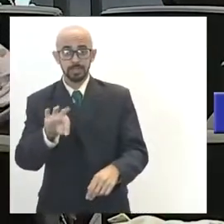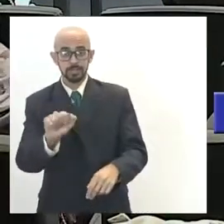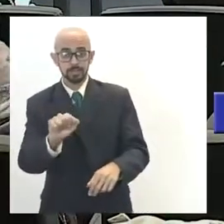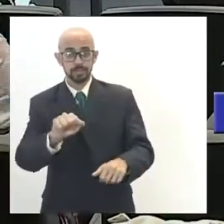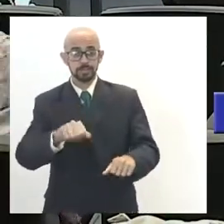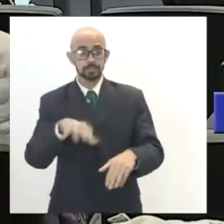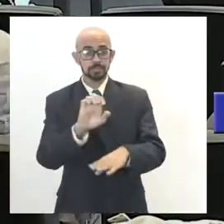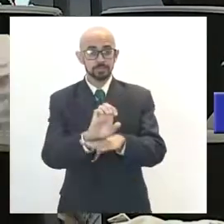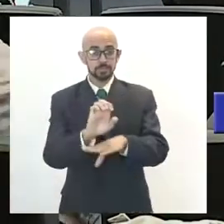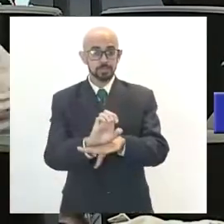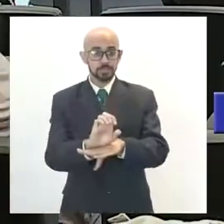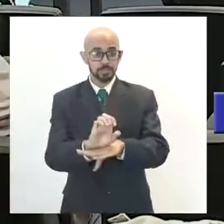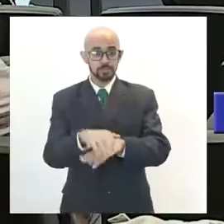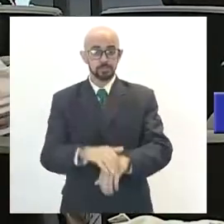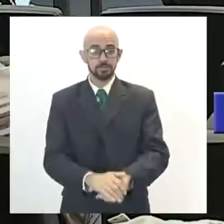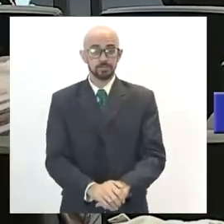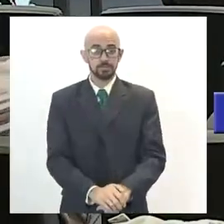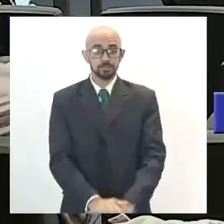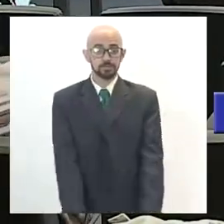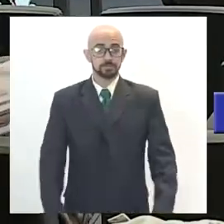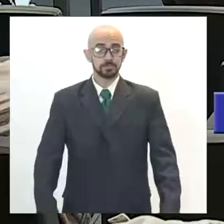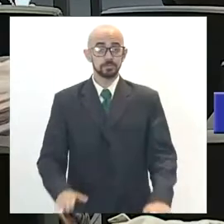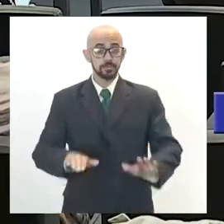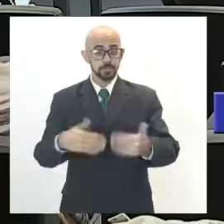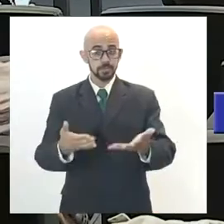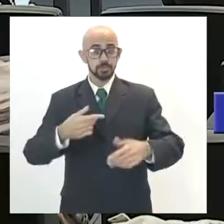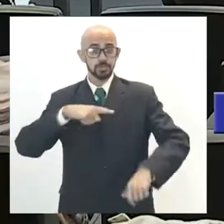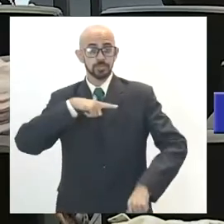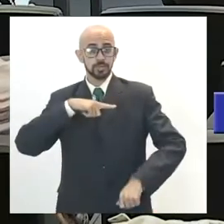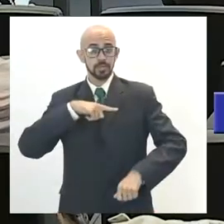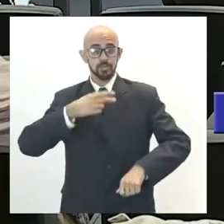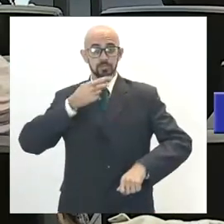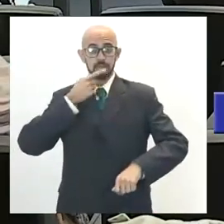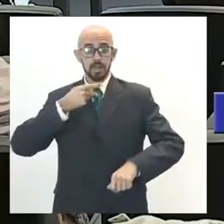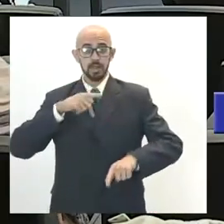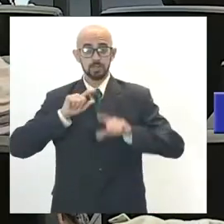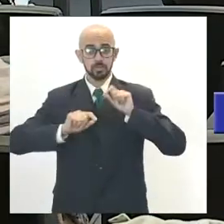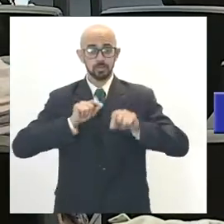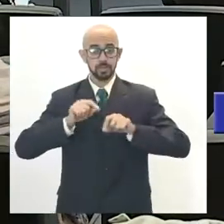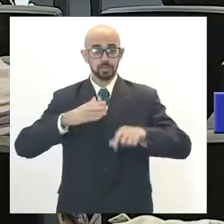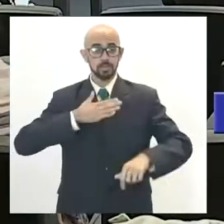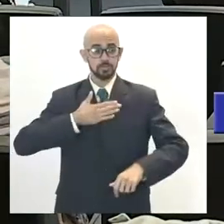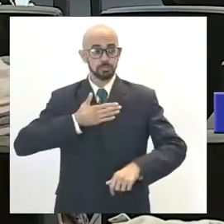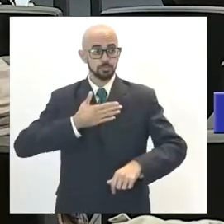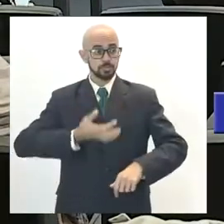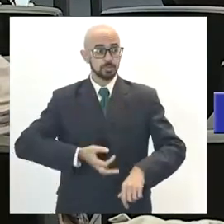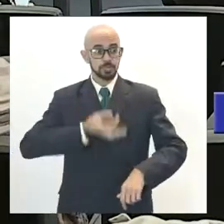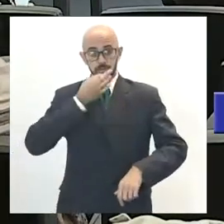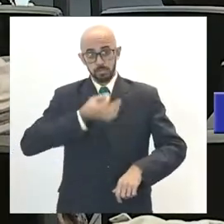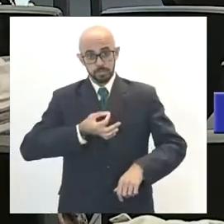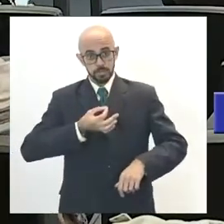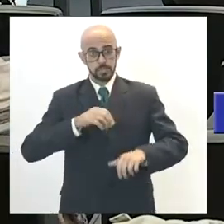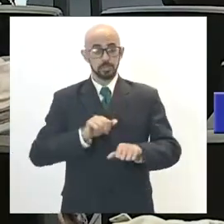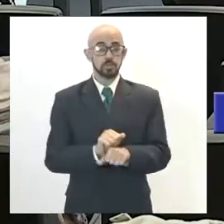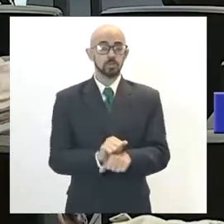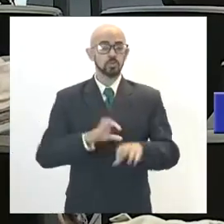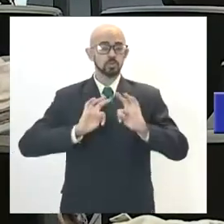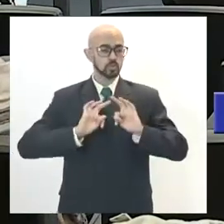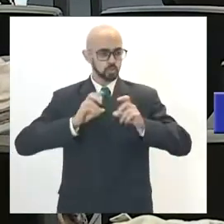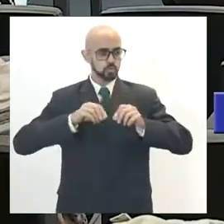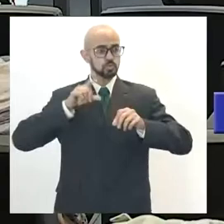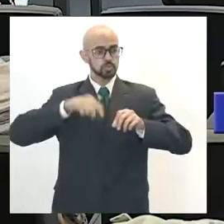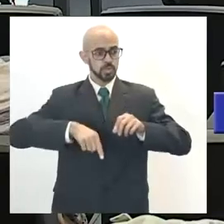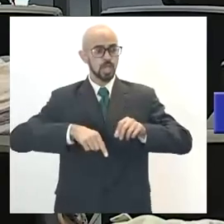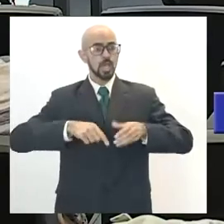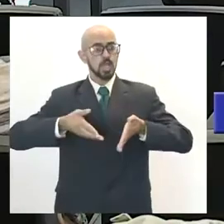esforço então e eu tenho dito né que é é a minha concepção que todos são carreira de estado